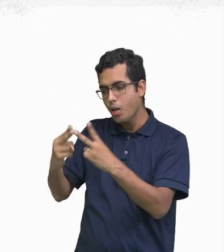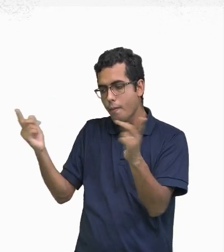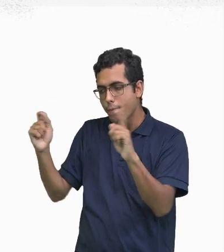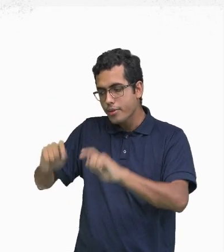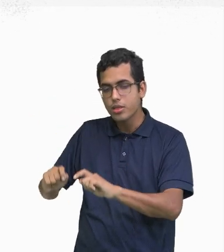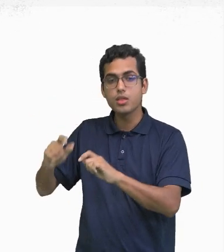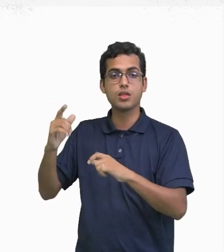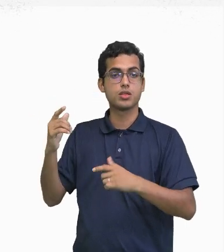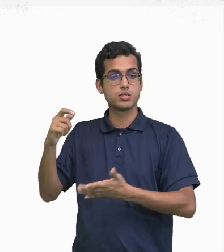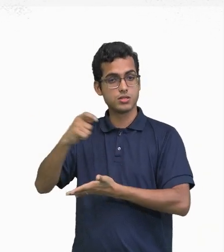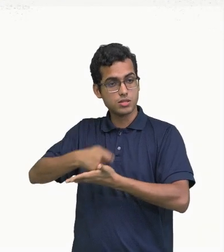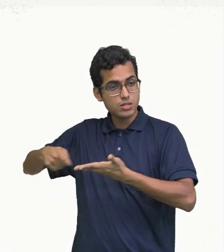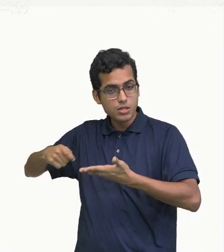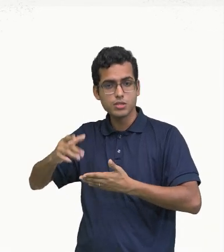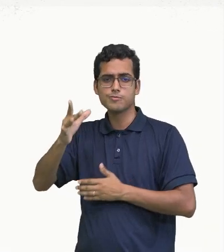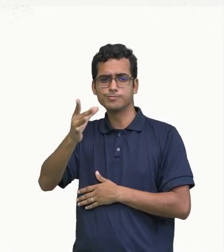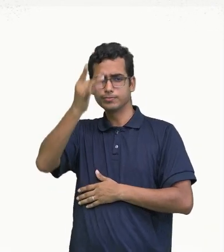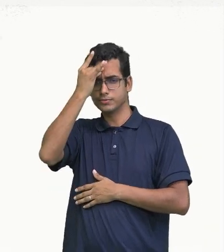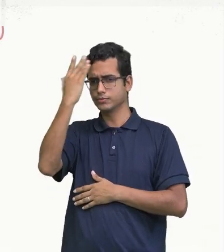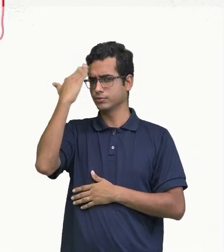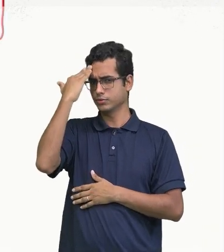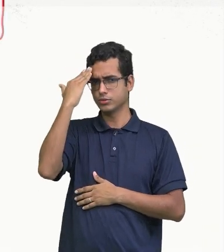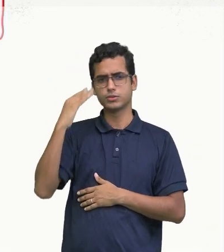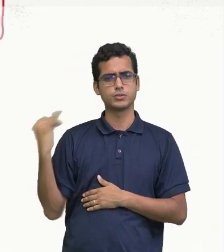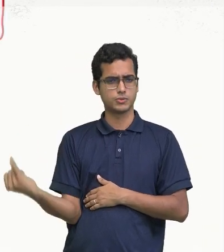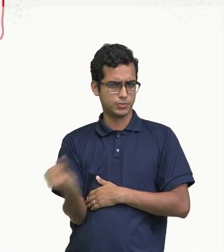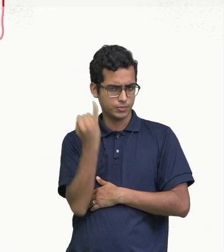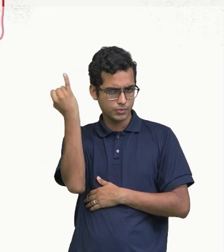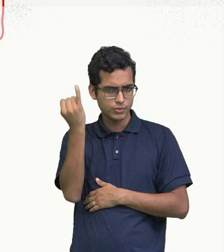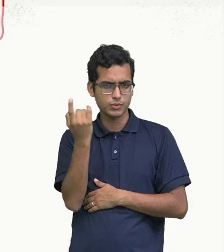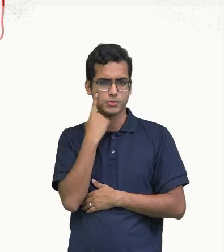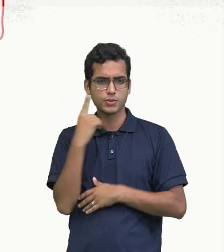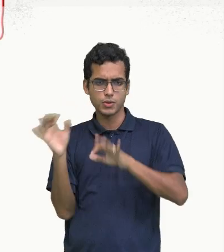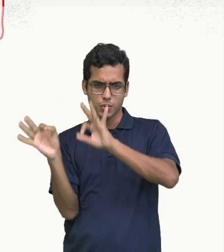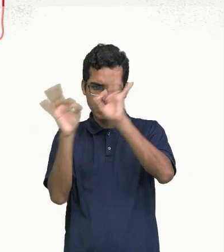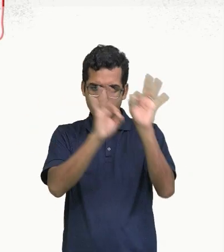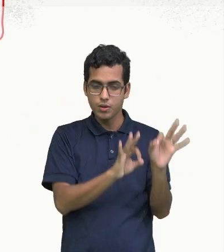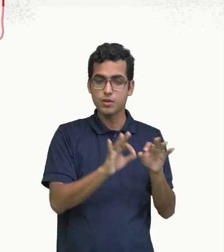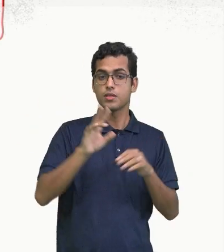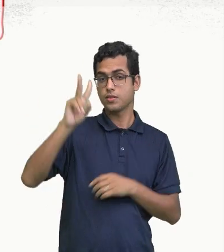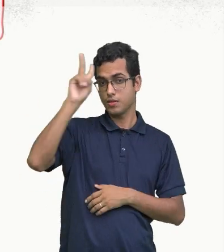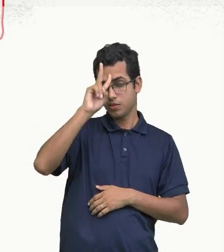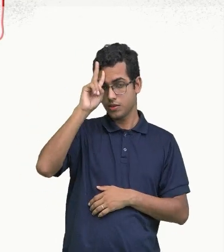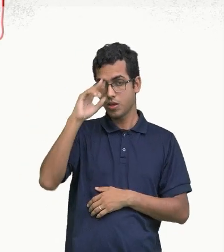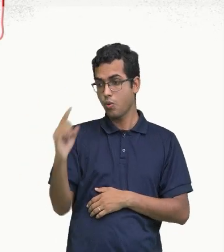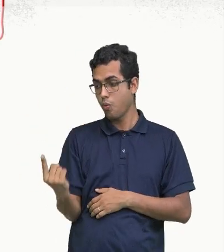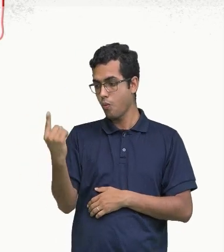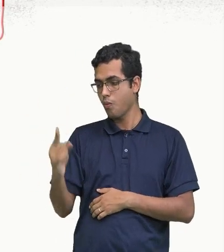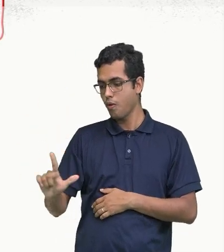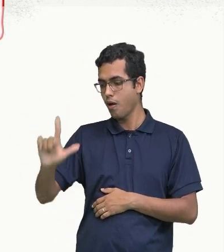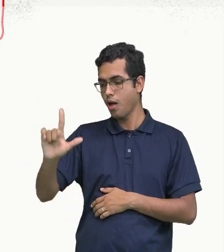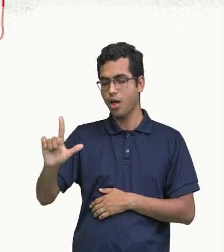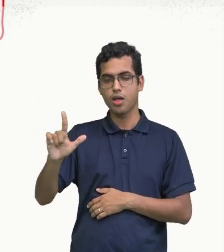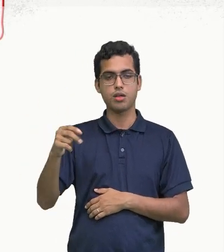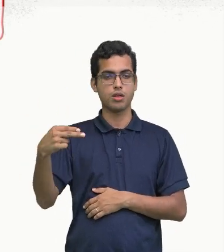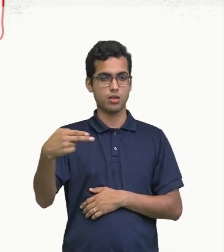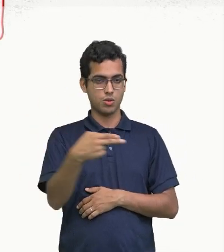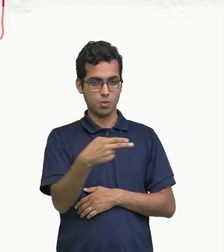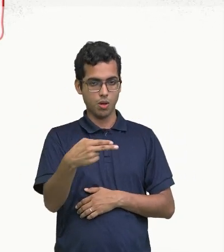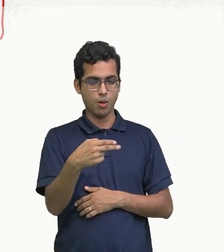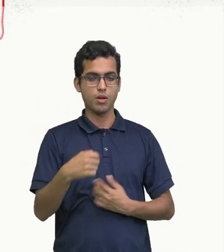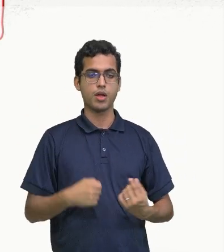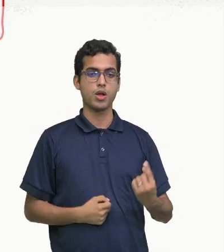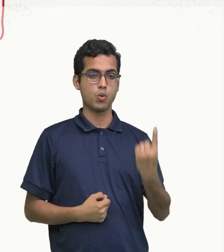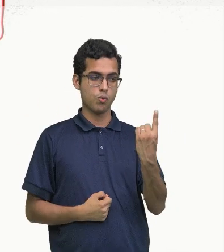para uso futuro, e não tão futuro assim, viu? Daqui a pouquinho nós vamos usar que 1 litro é igual a 1 decímetro cúbico.